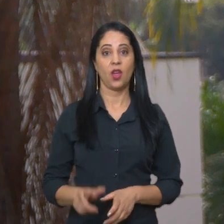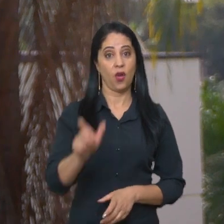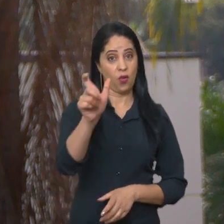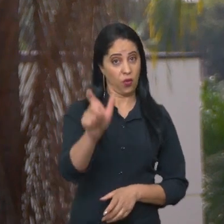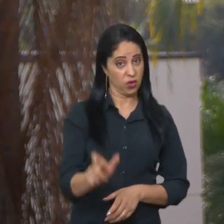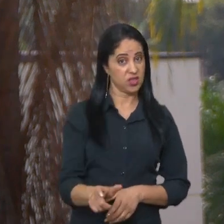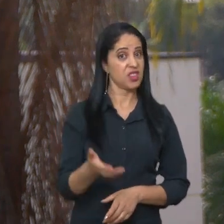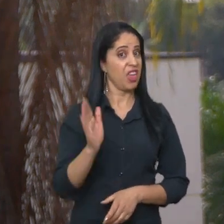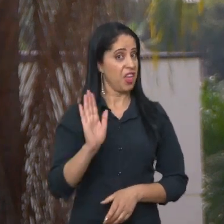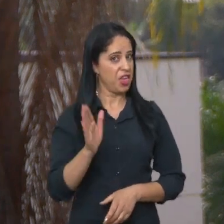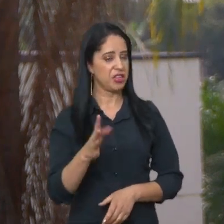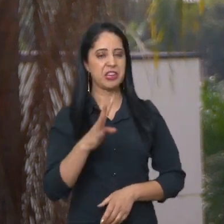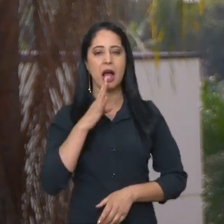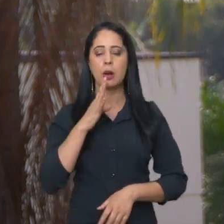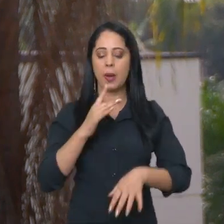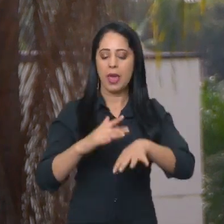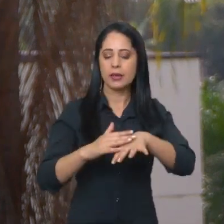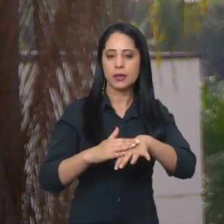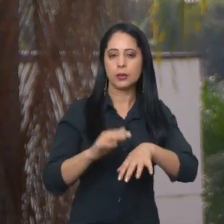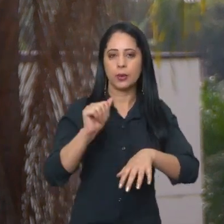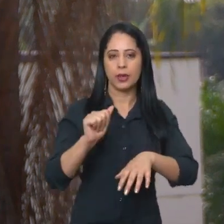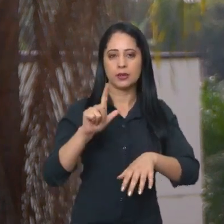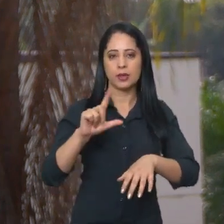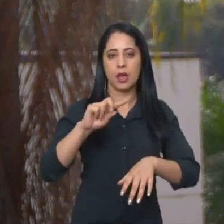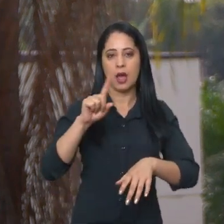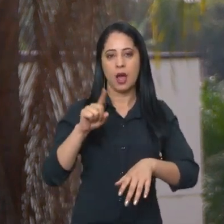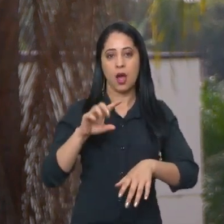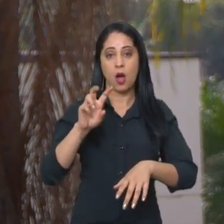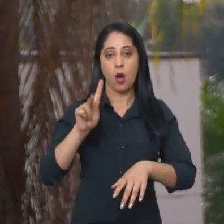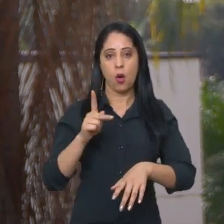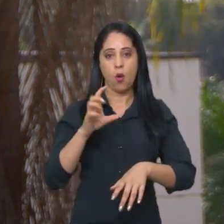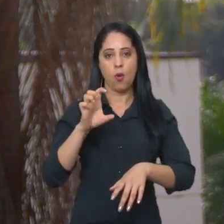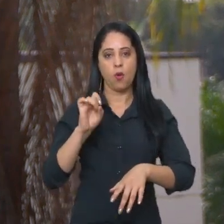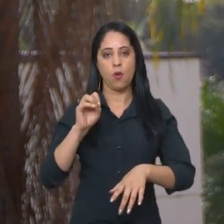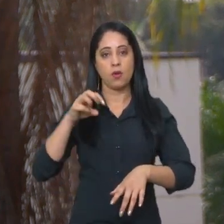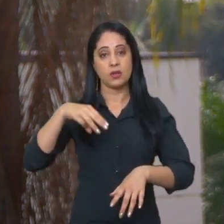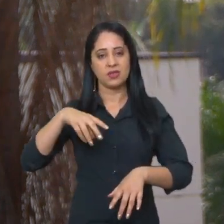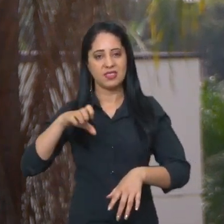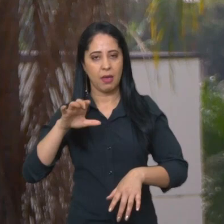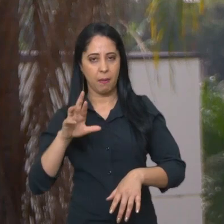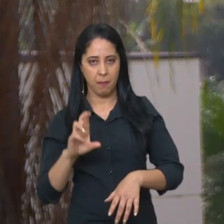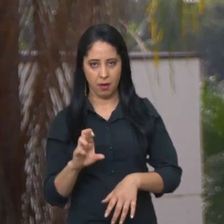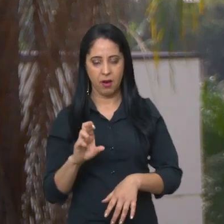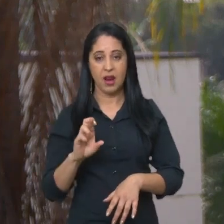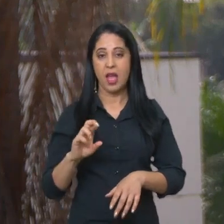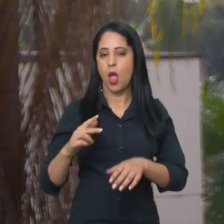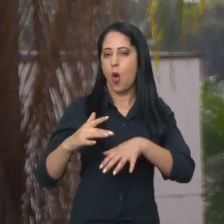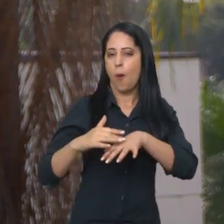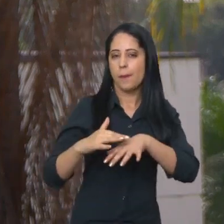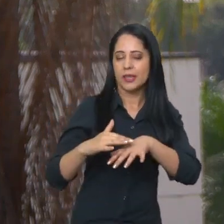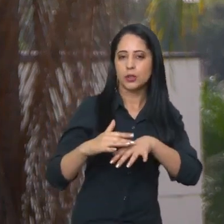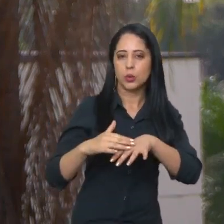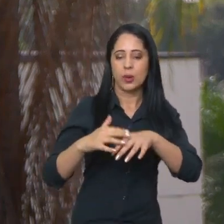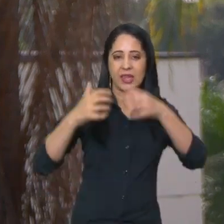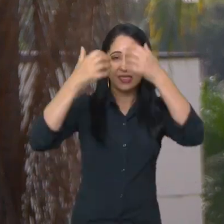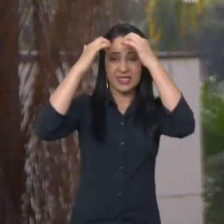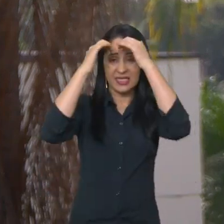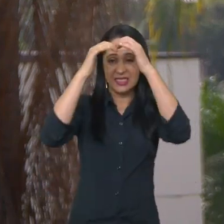Você provavelmente já ouviu falar de Alzheimer, uma doença neurodegenerativa que prejudica as